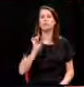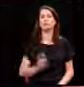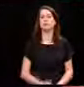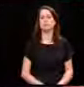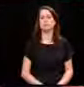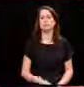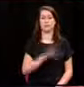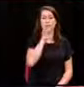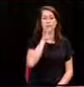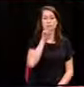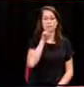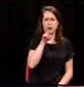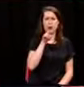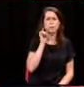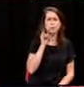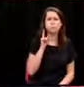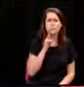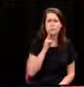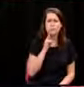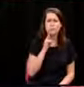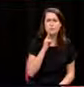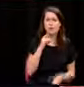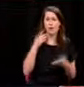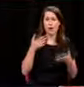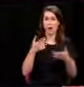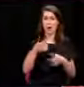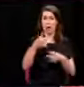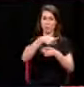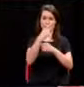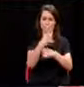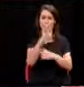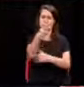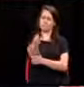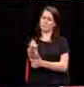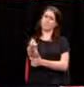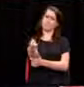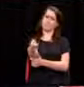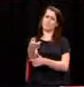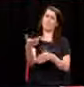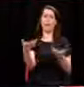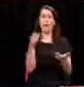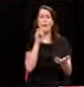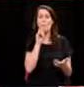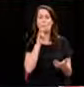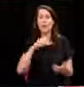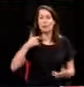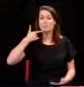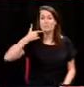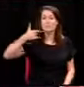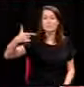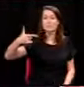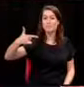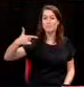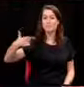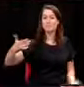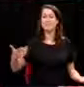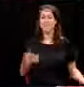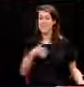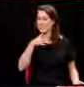é surdo e se só agora se junta a nós nesta emissão, também tem forma de fazer ouvir os seus